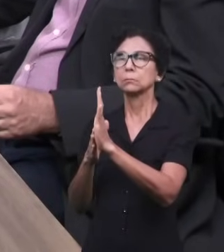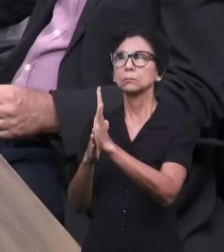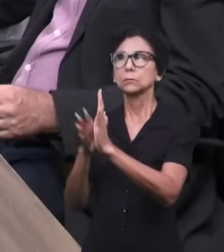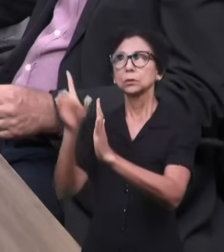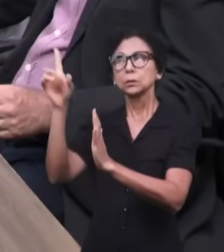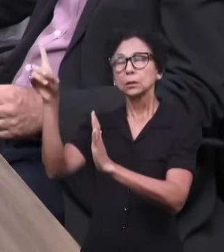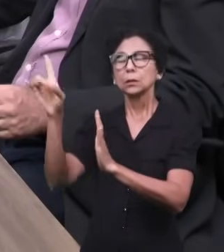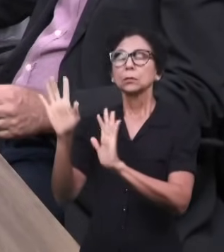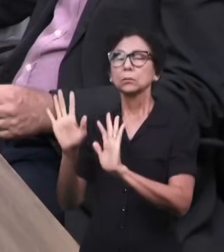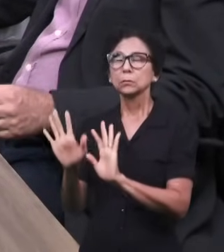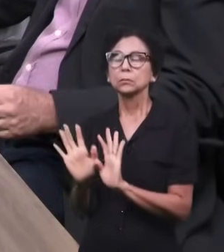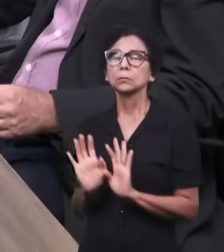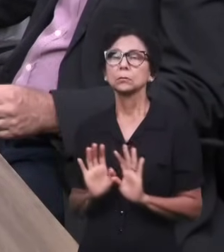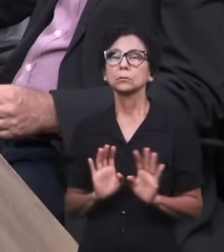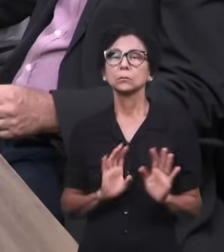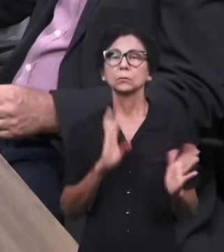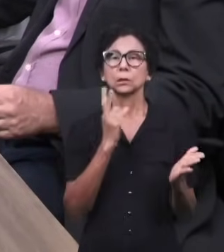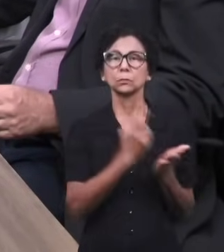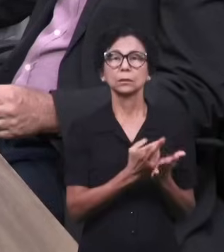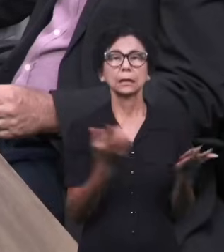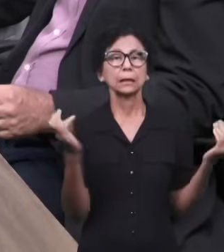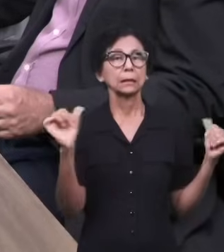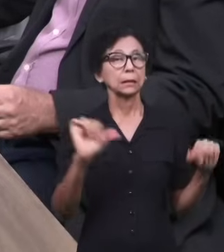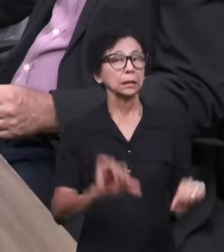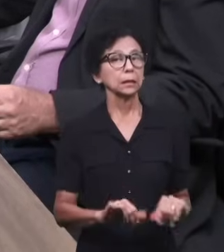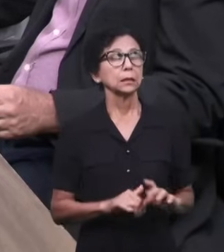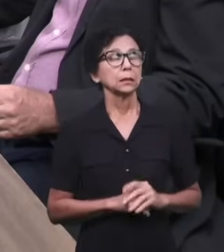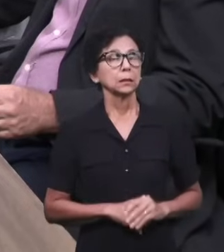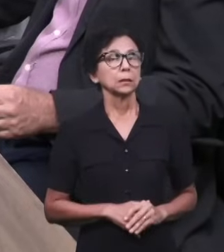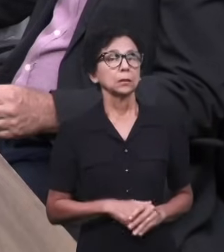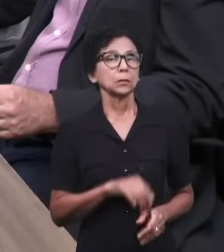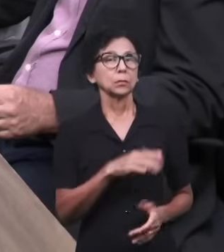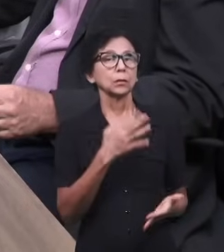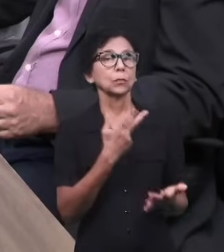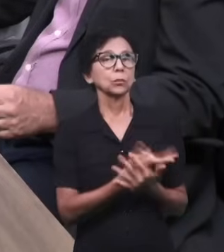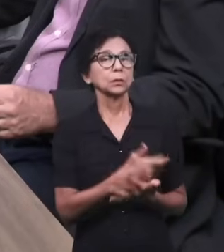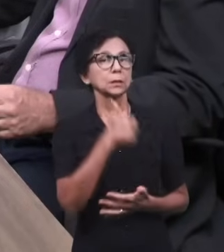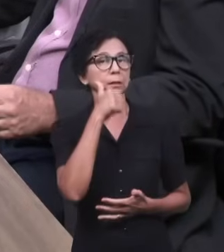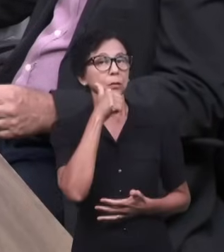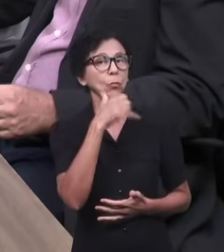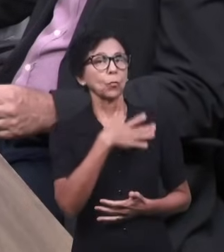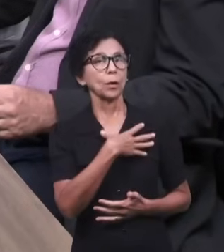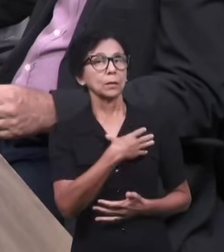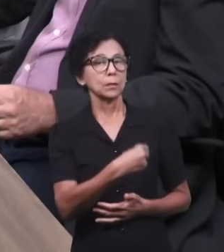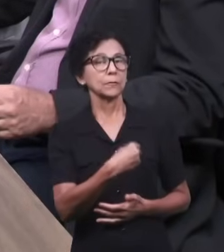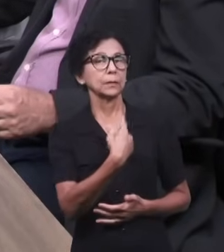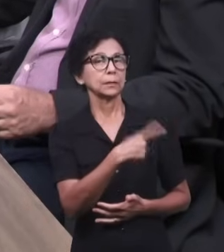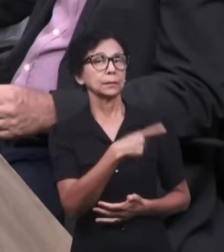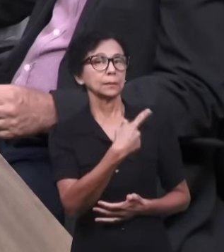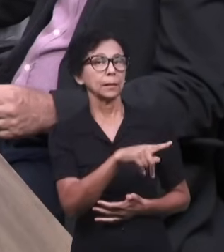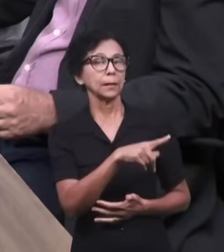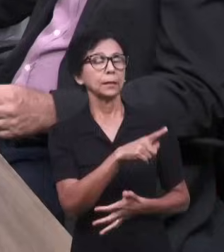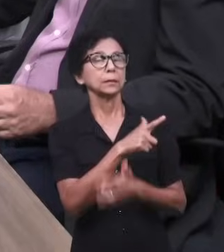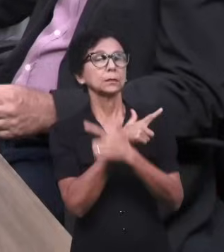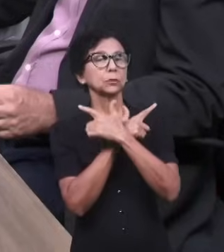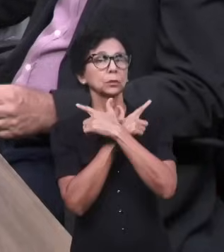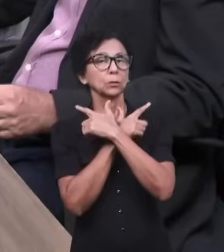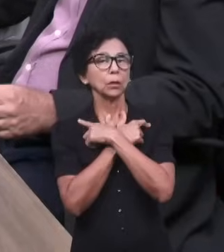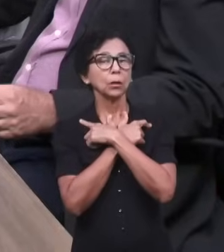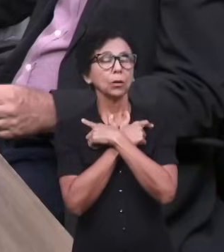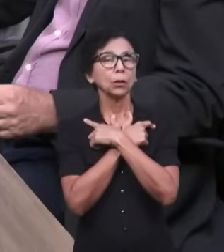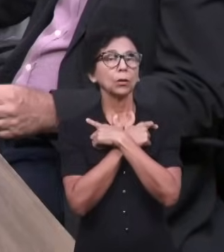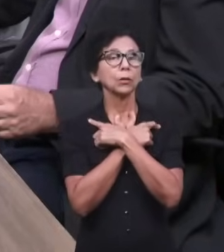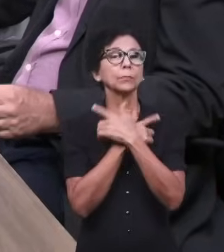mais à frente o que aconteceu com as filhas, quando o Anderson chegou na casa dele. Então, por quê? É uma